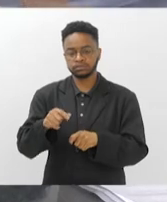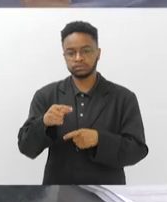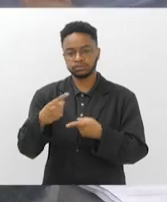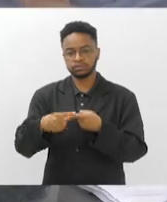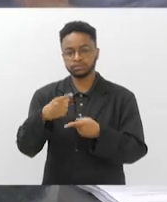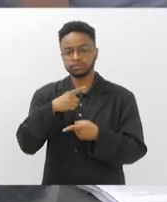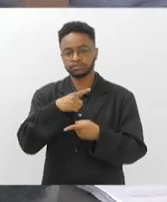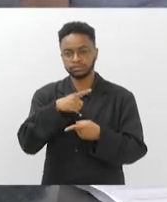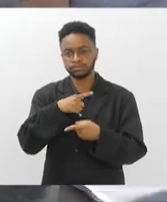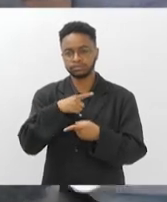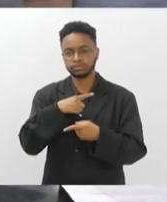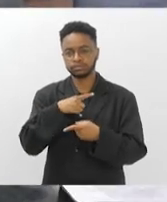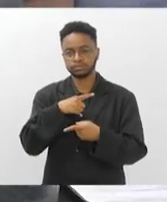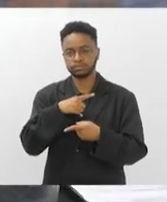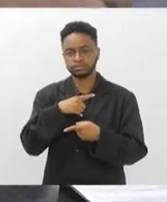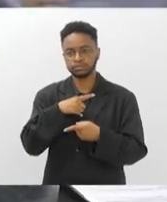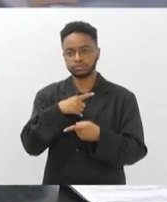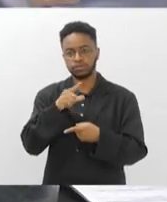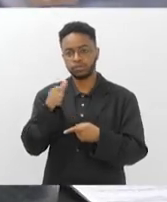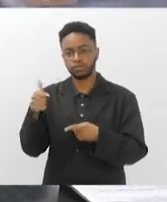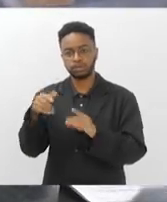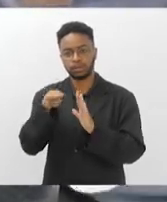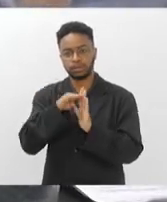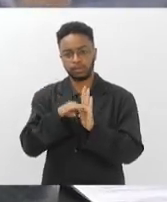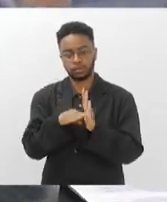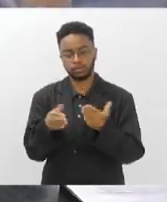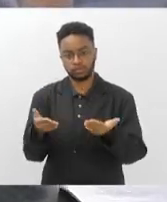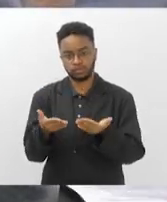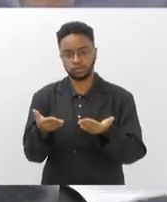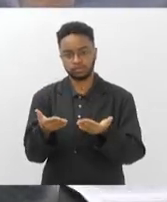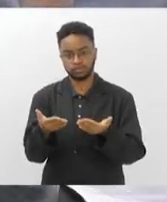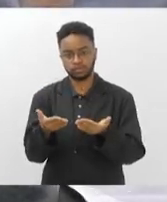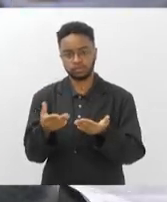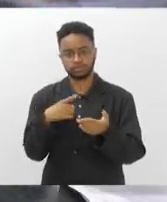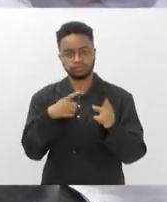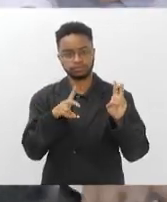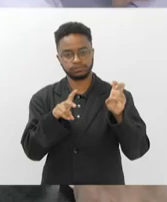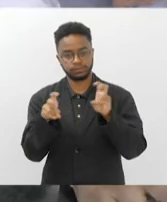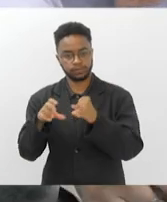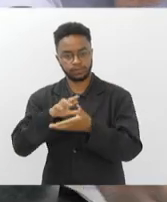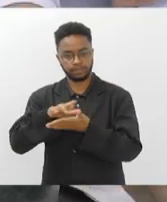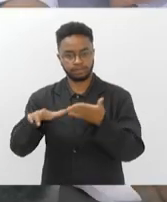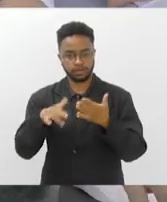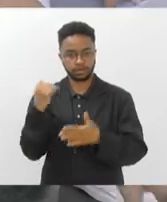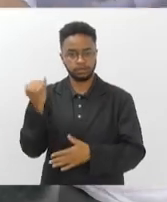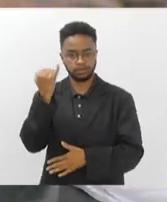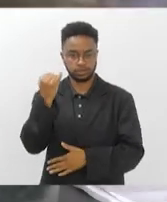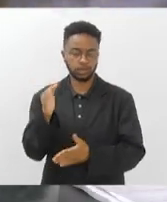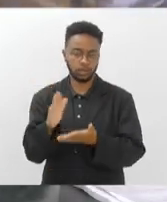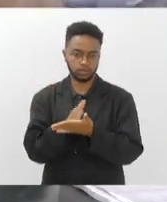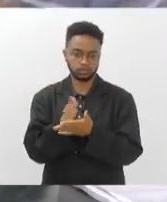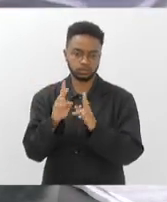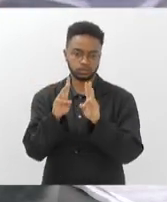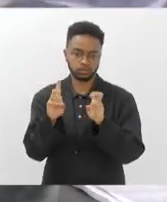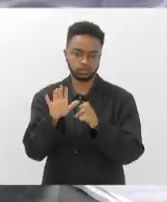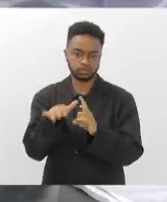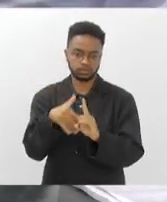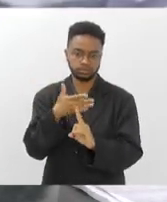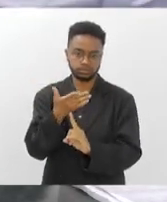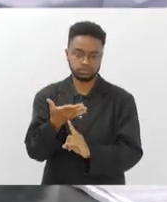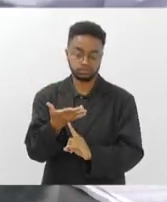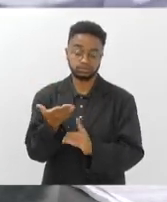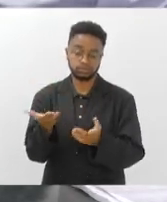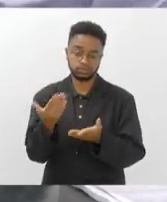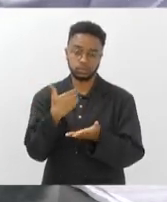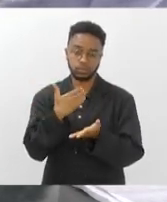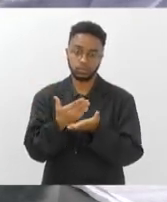uma extraordinária pautada para hoje, vários temas importantes, muitos ambientais. Eu ia no início